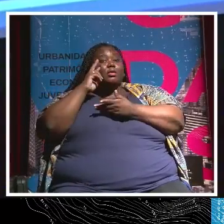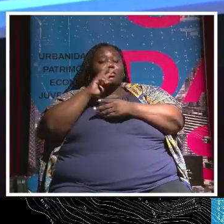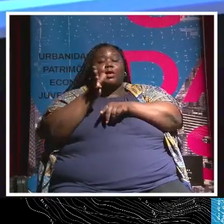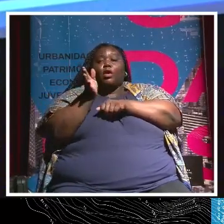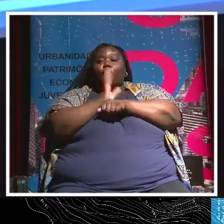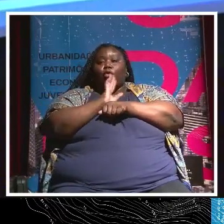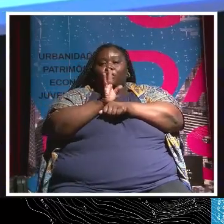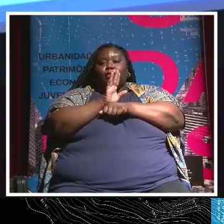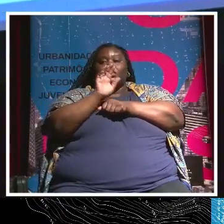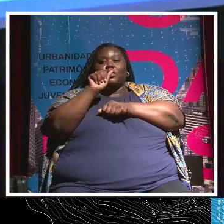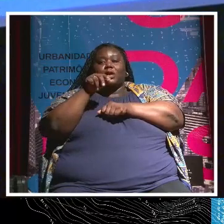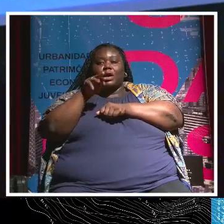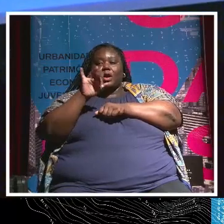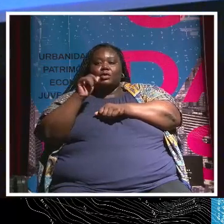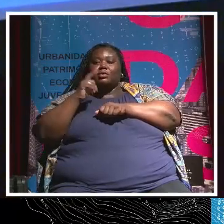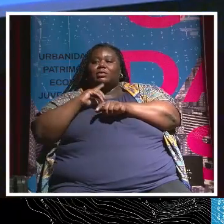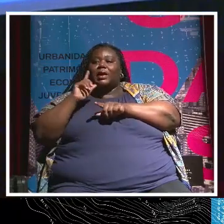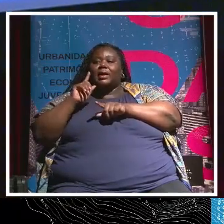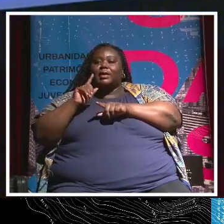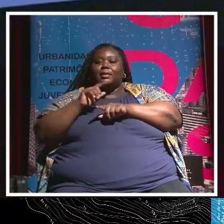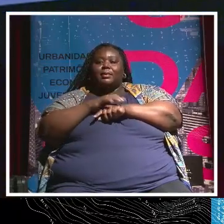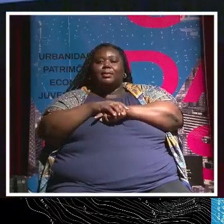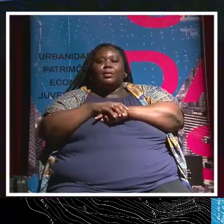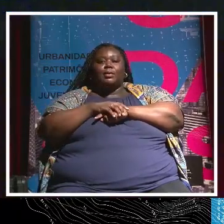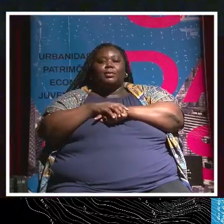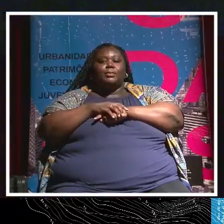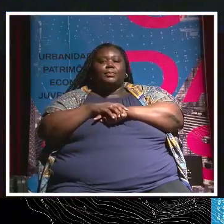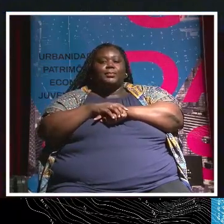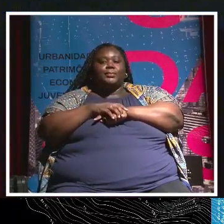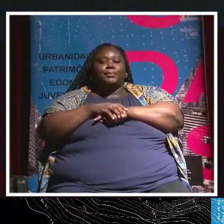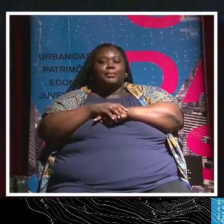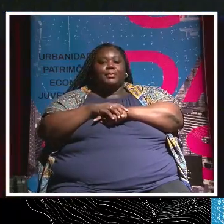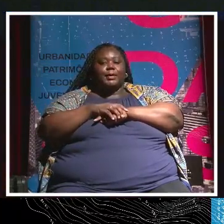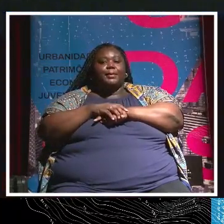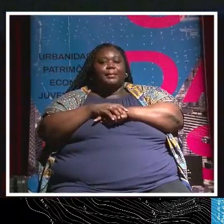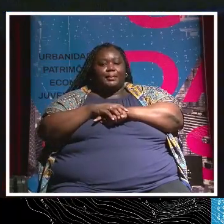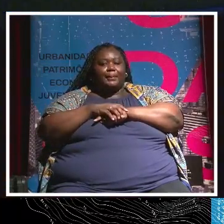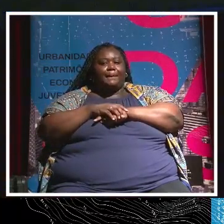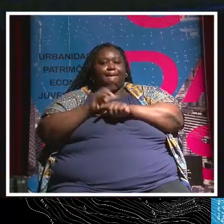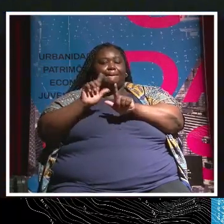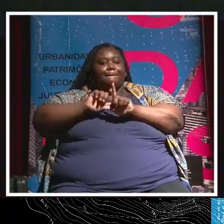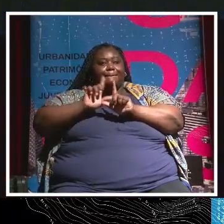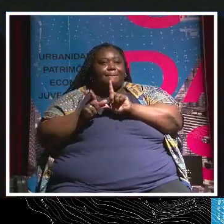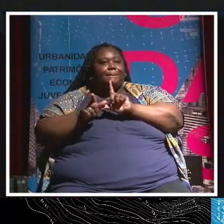vídeo Antônio, que terá, né, como eu disse, sua participação virtual